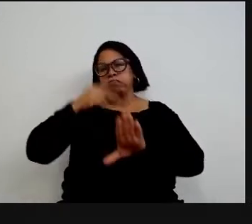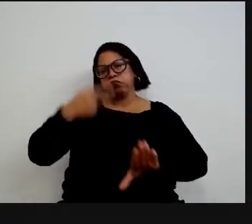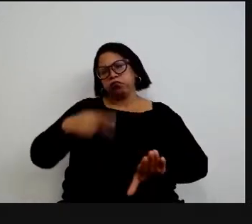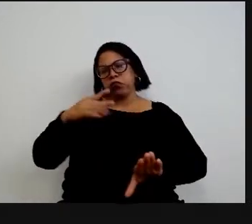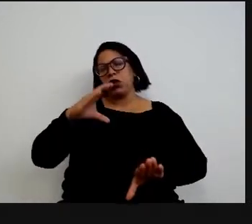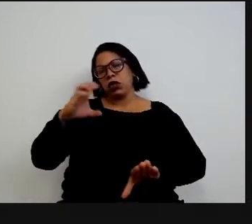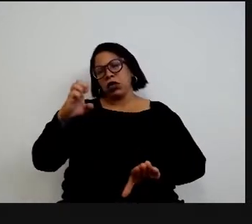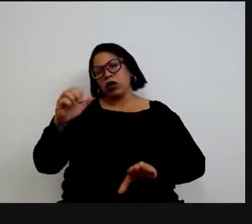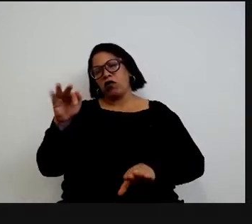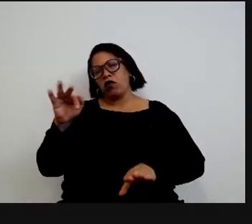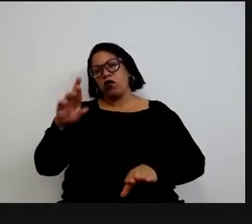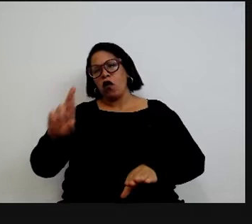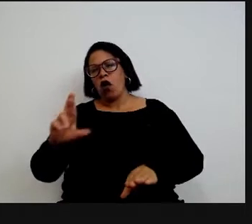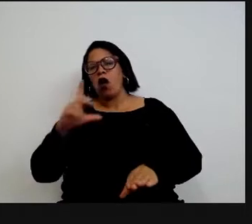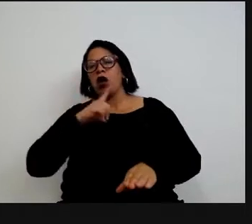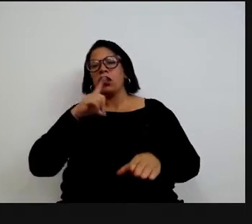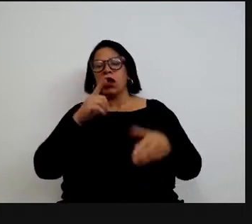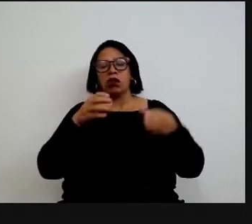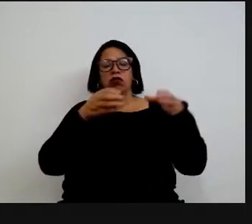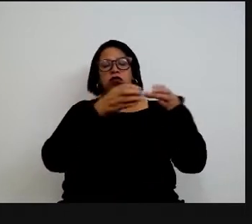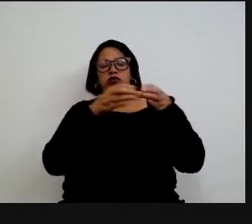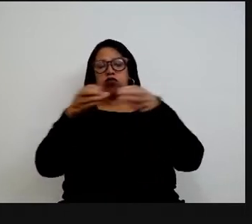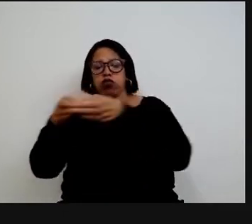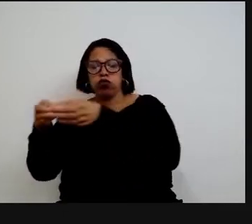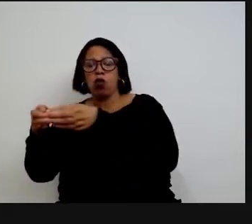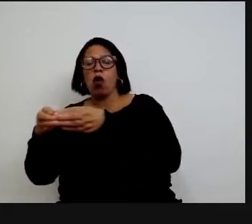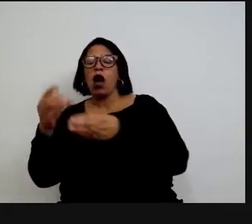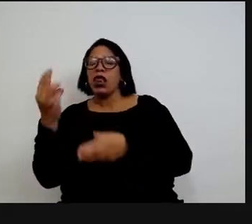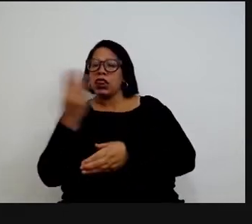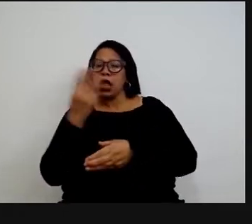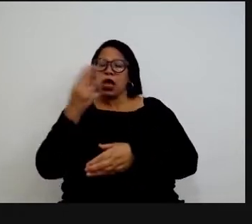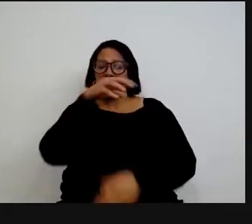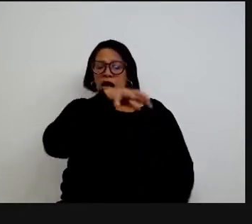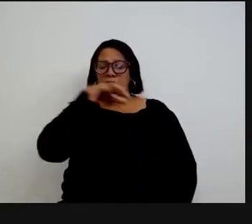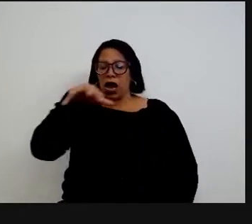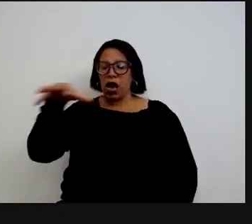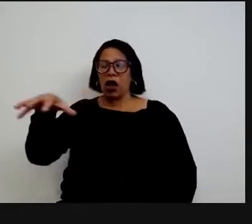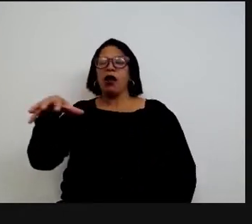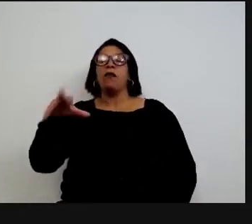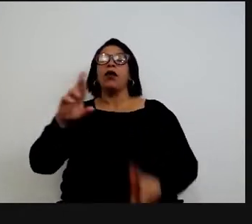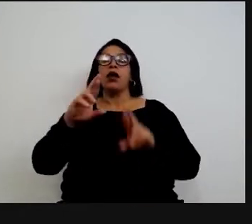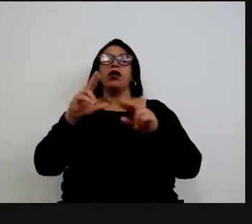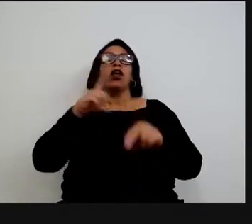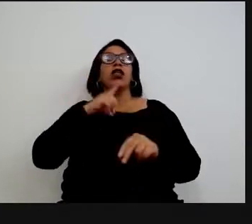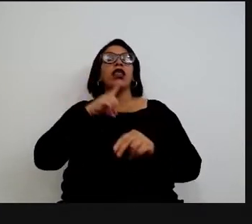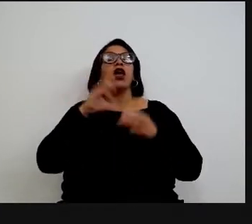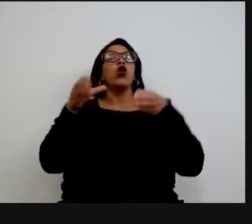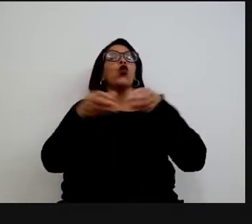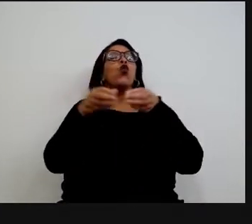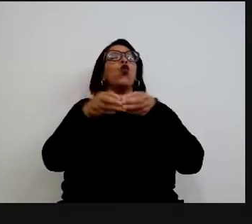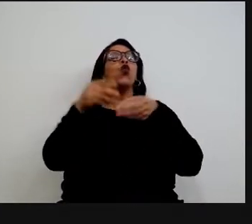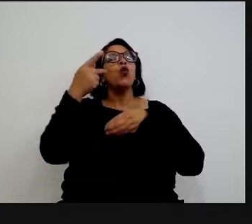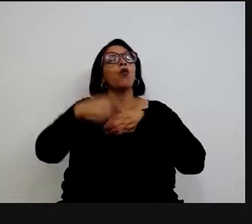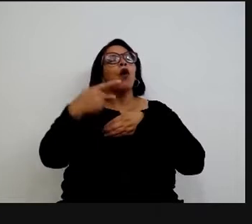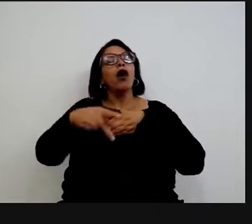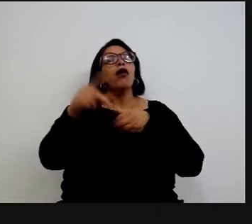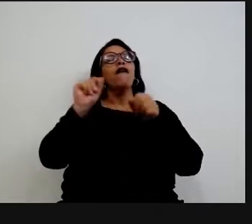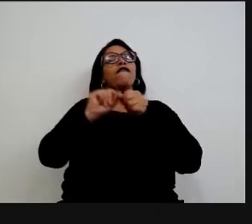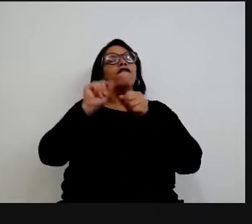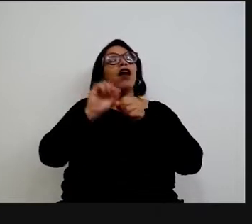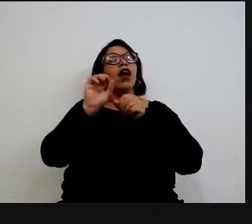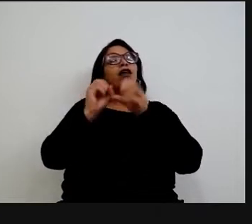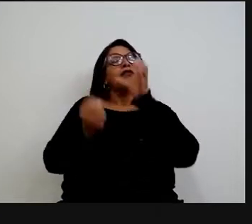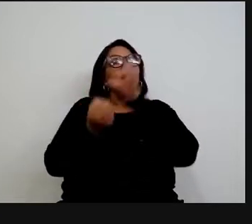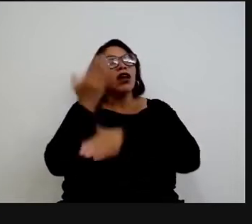Isso reúne, esses 3 ambientes virtuais, eles reúnem aquilo que a nossa equipe fez. Então, eu queria agradecer